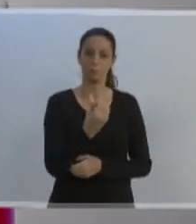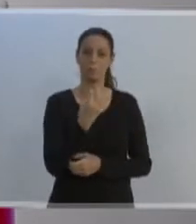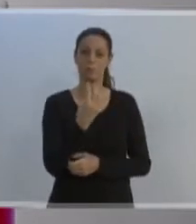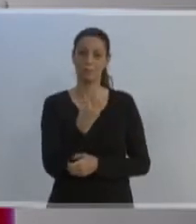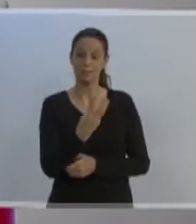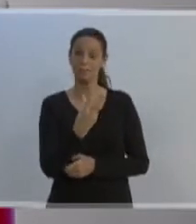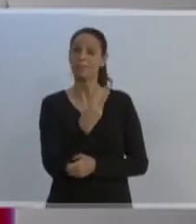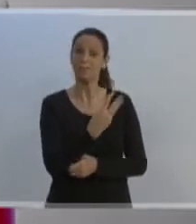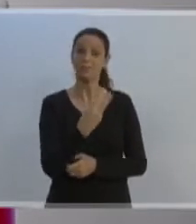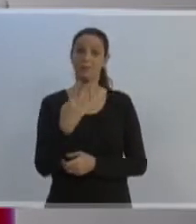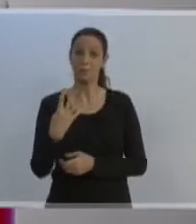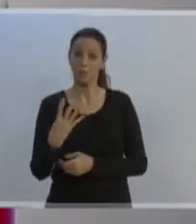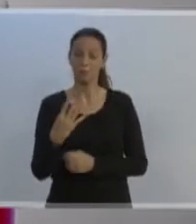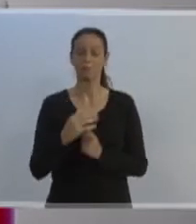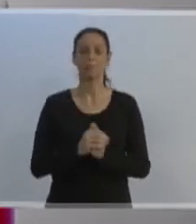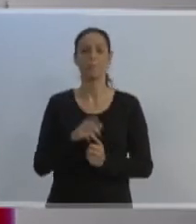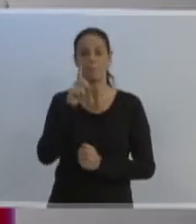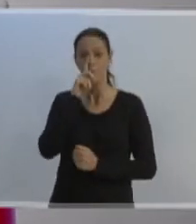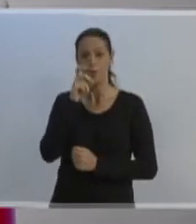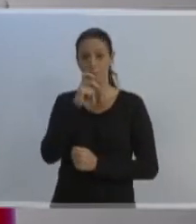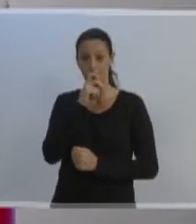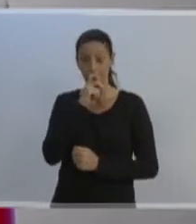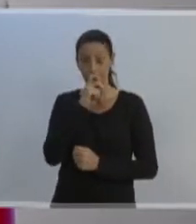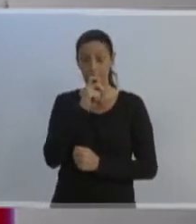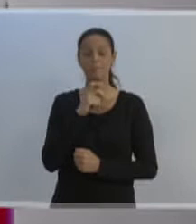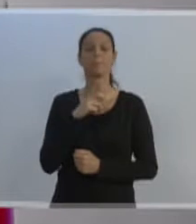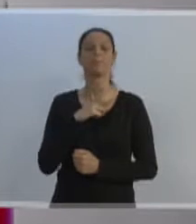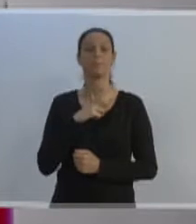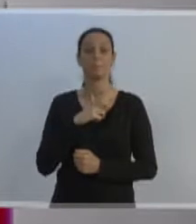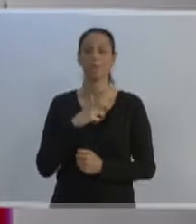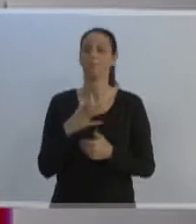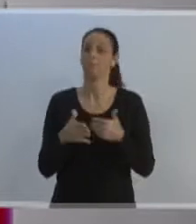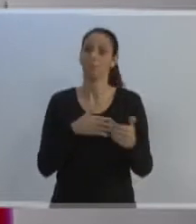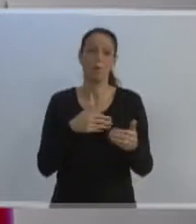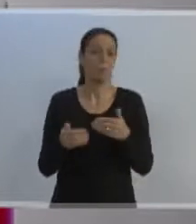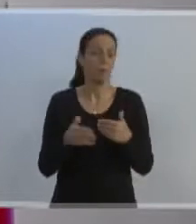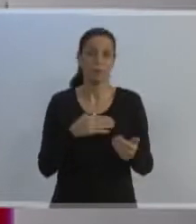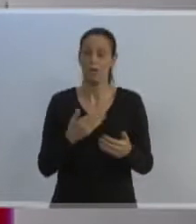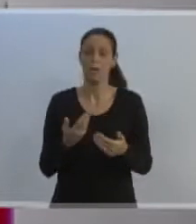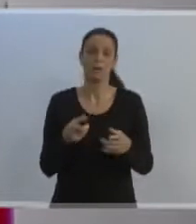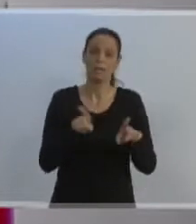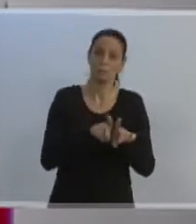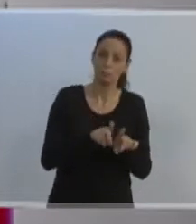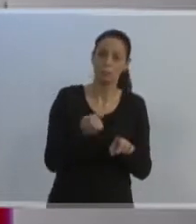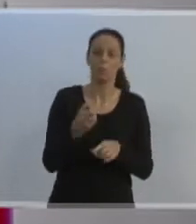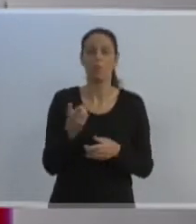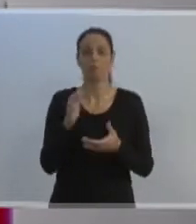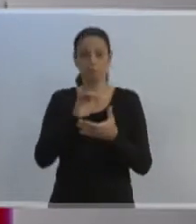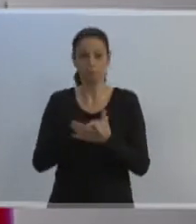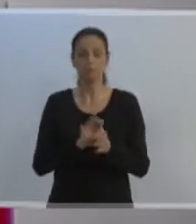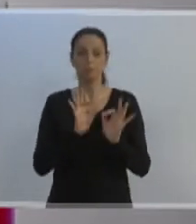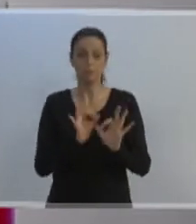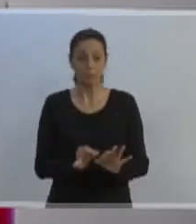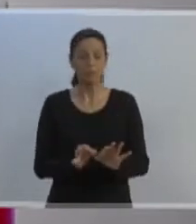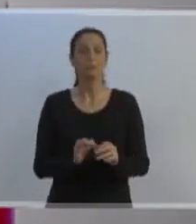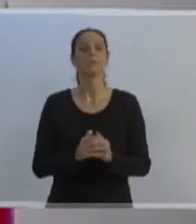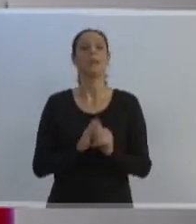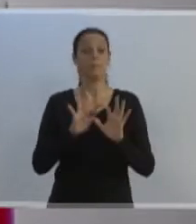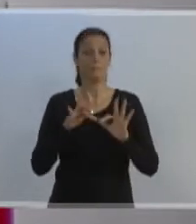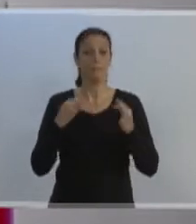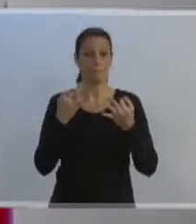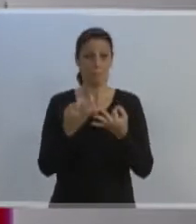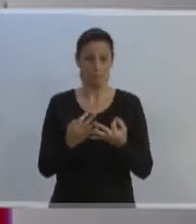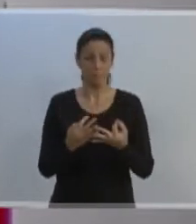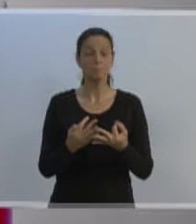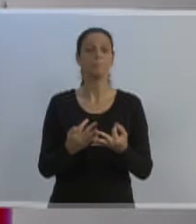Diz o seguinte: compete a ambos os pais, qualquer que seja a sua situação conjugal, o pleno exercício do poder familiar,